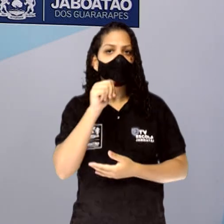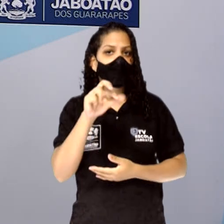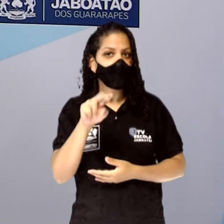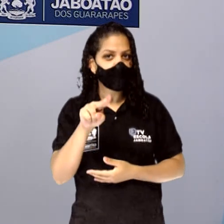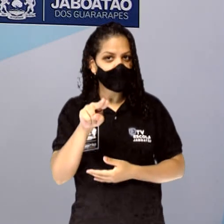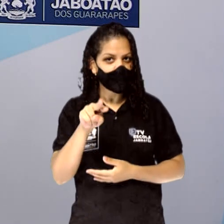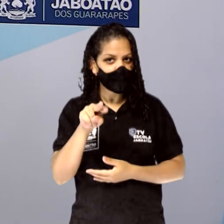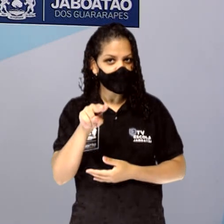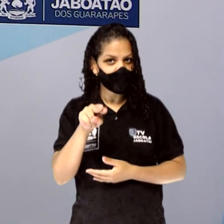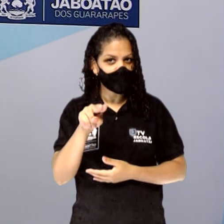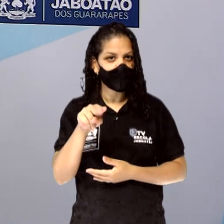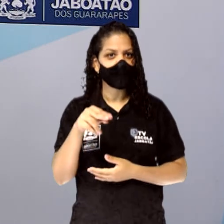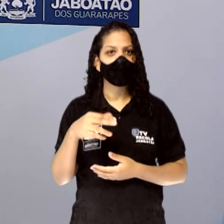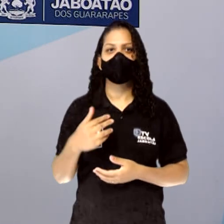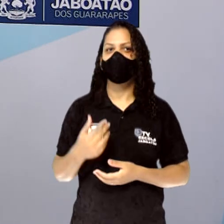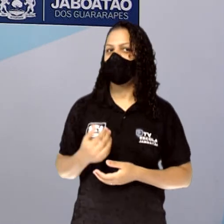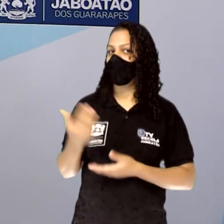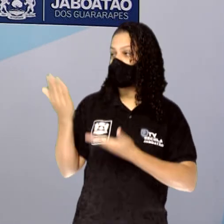Sister.